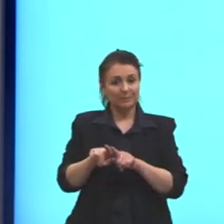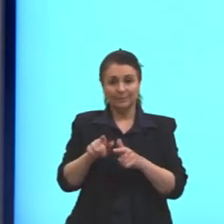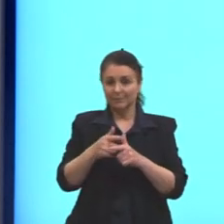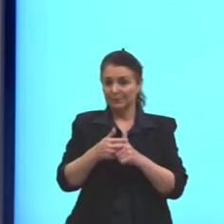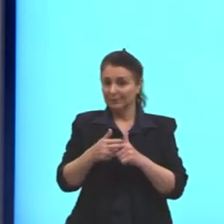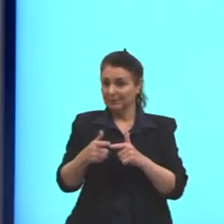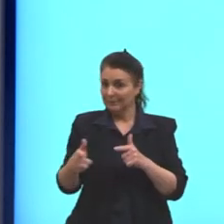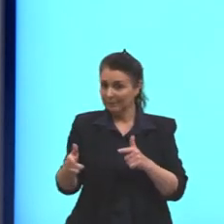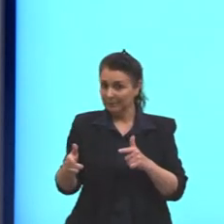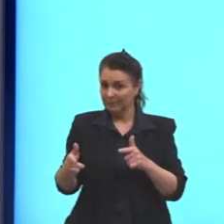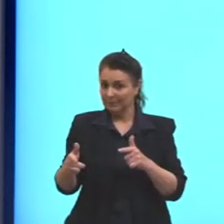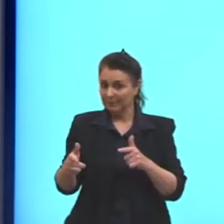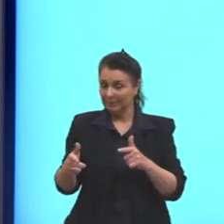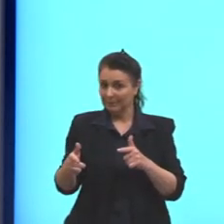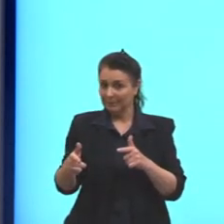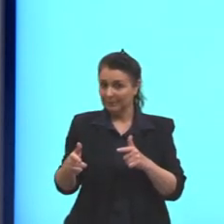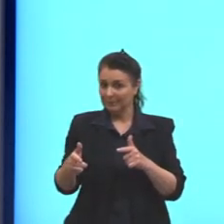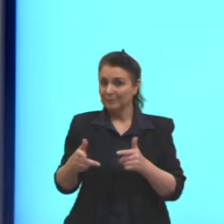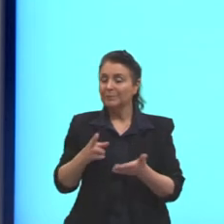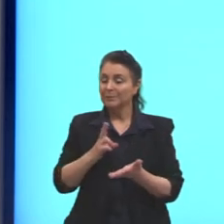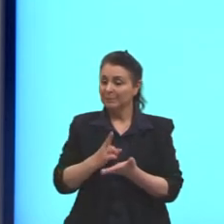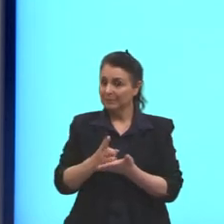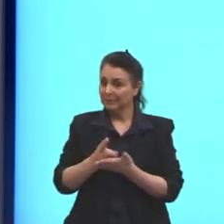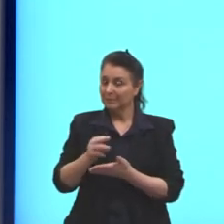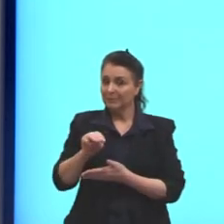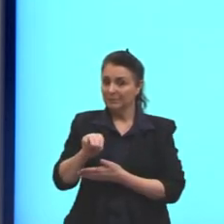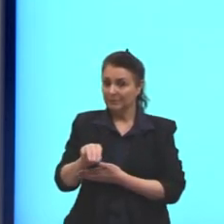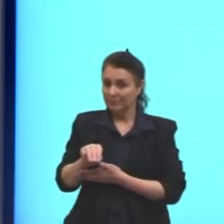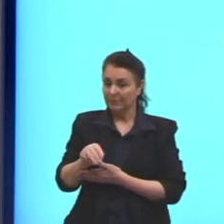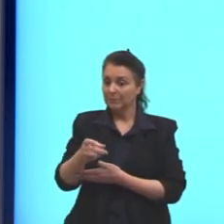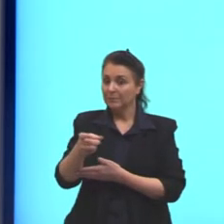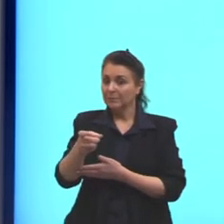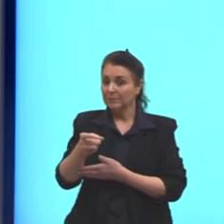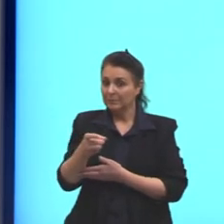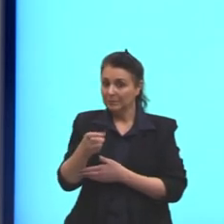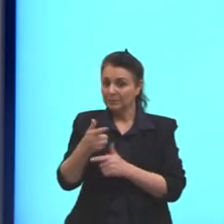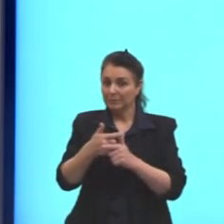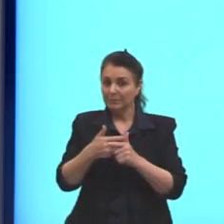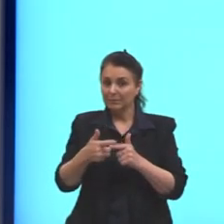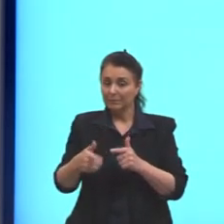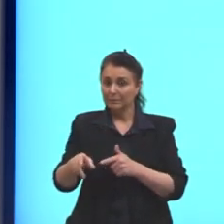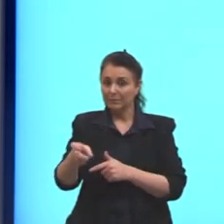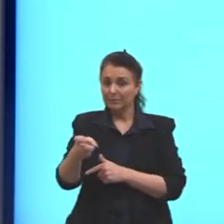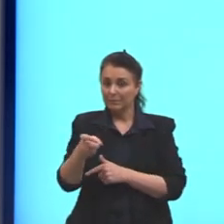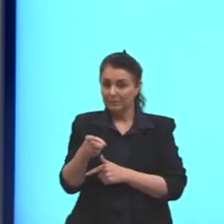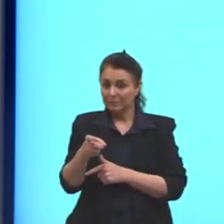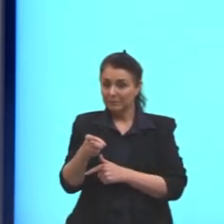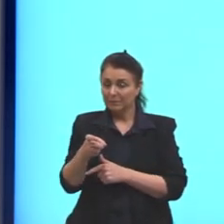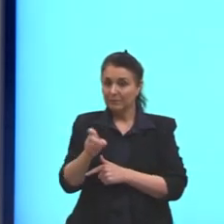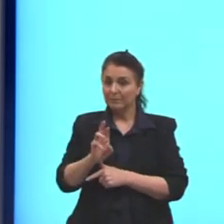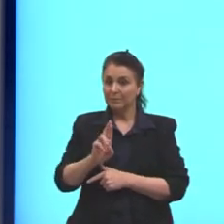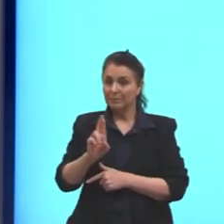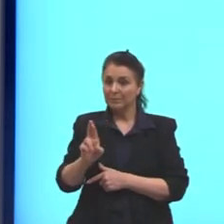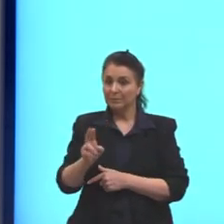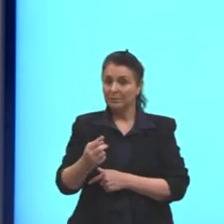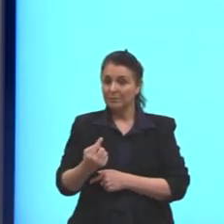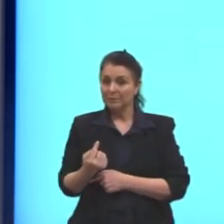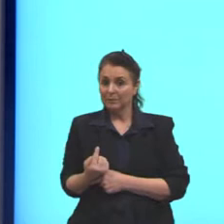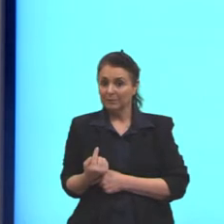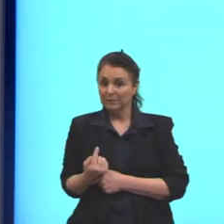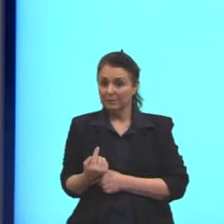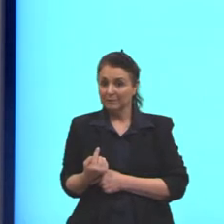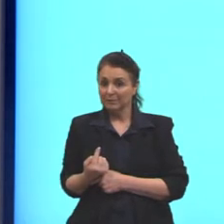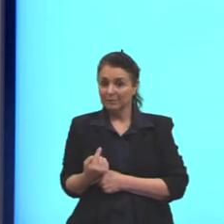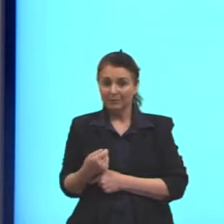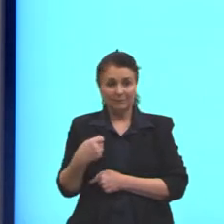porque não é comum né então repetimos o n e o x / x que resulta em um Então não